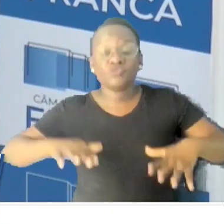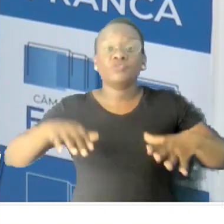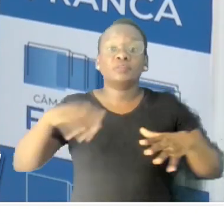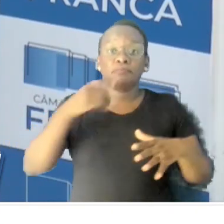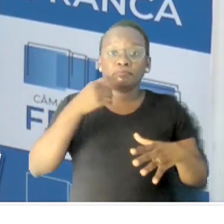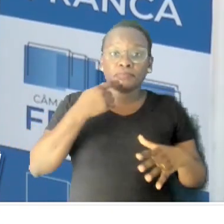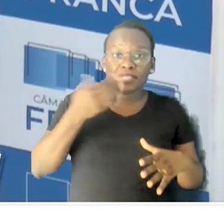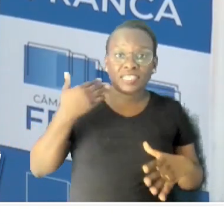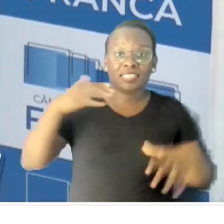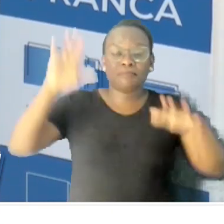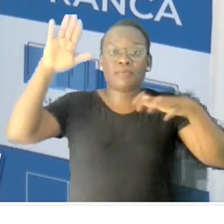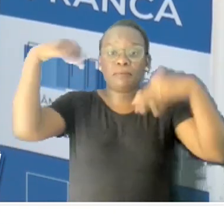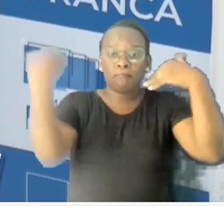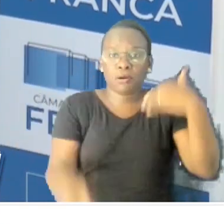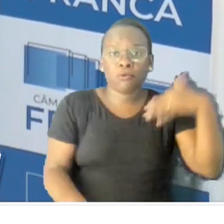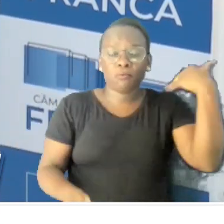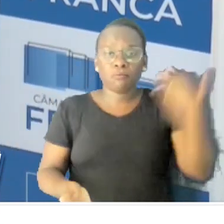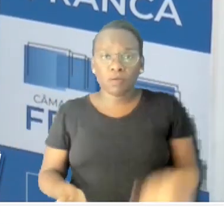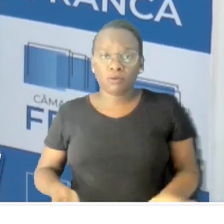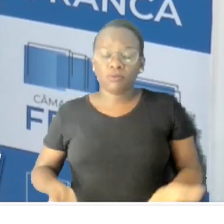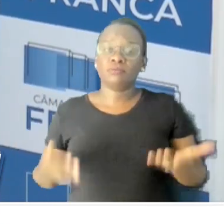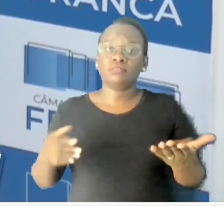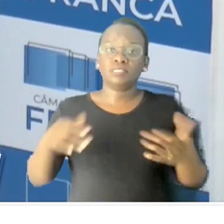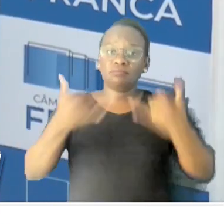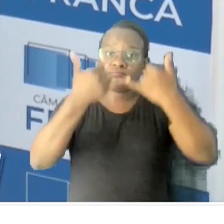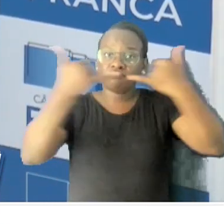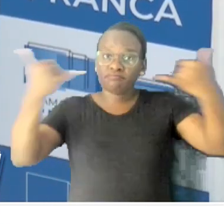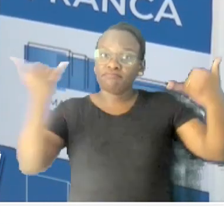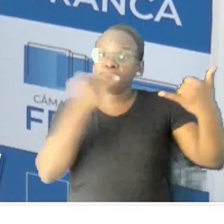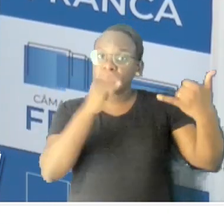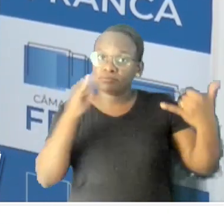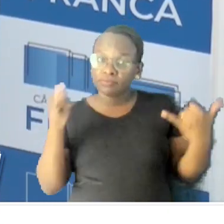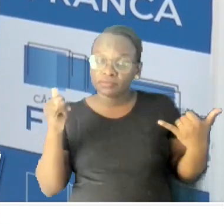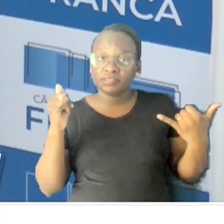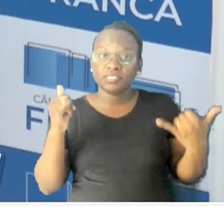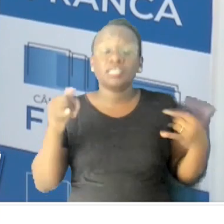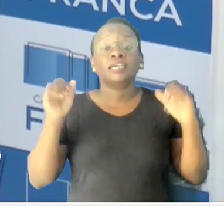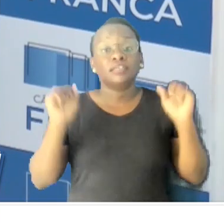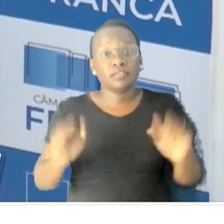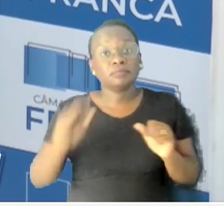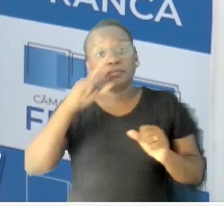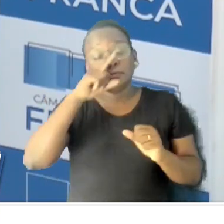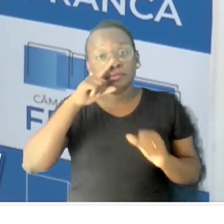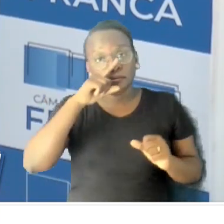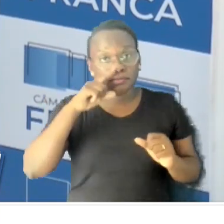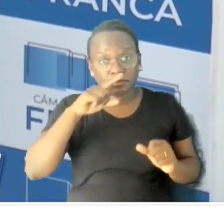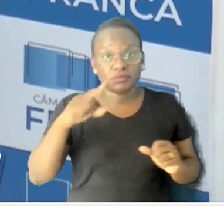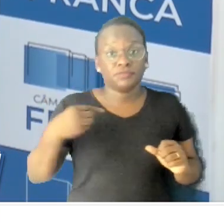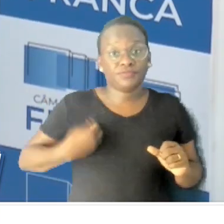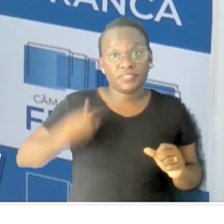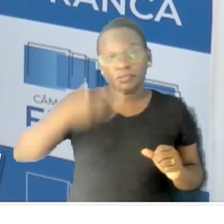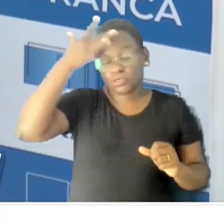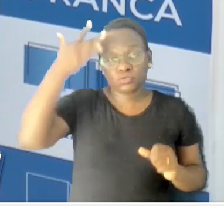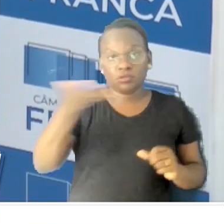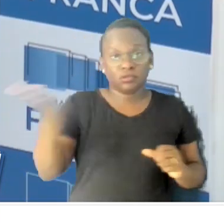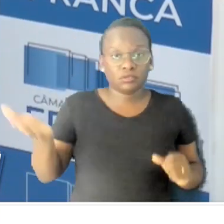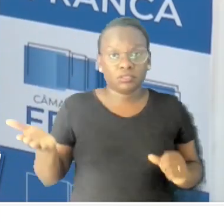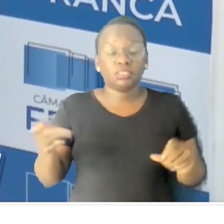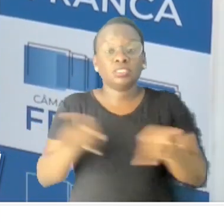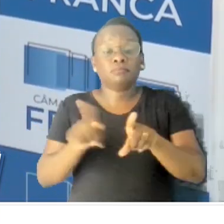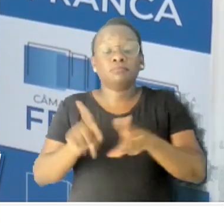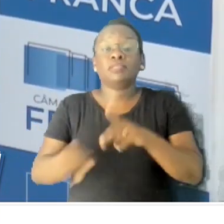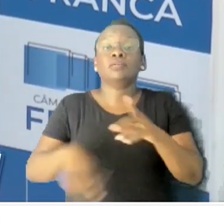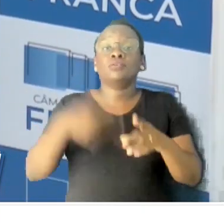caiu na rede elétrica e está colocando em risco a vida das pessoas. E outra também,